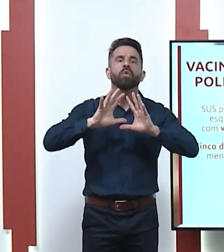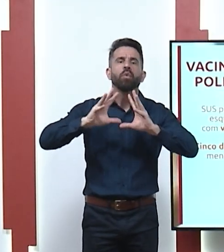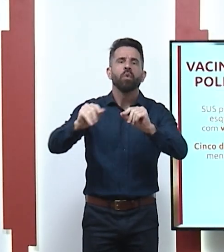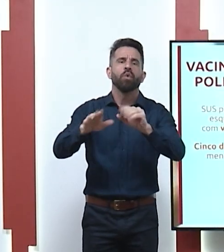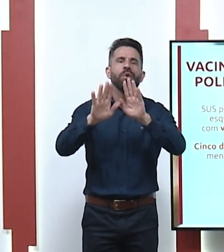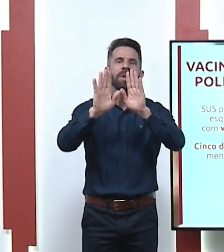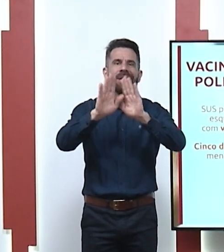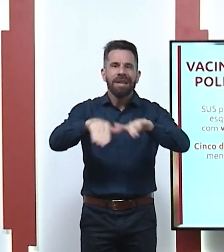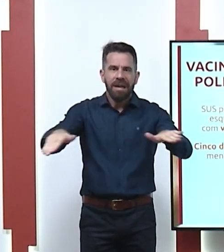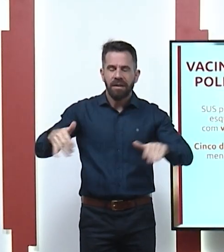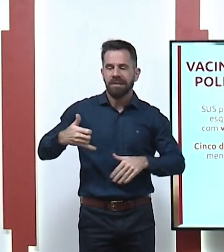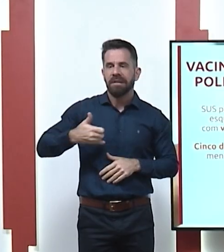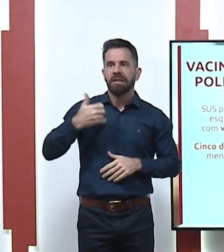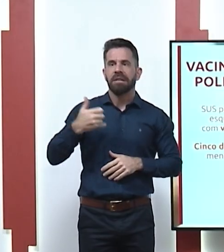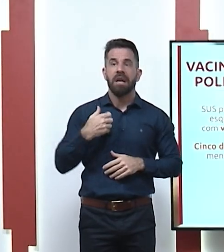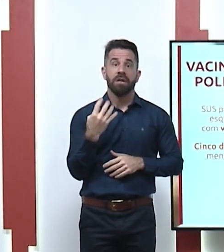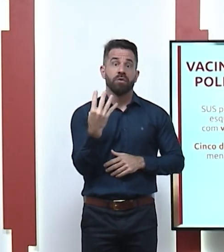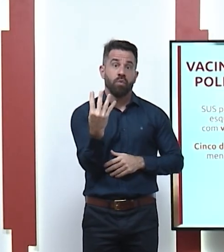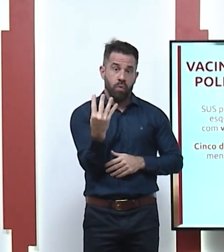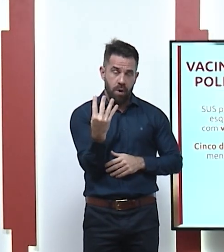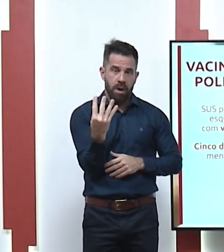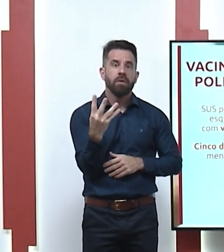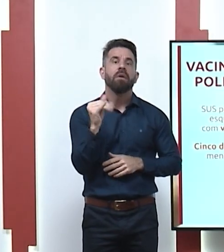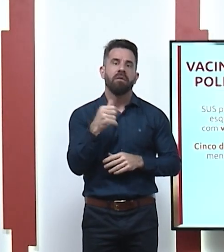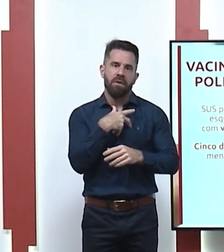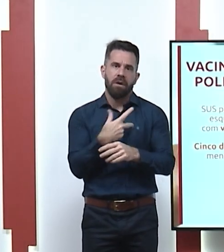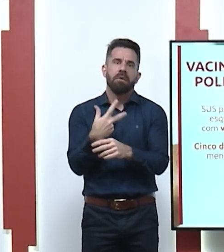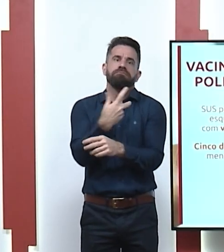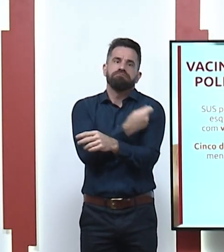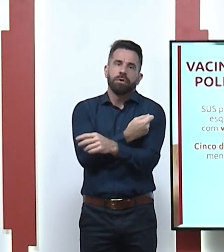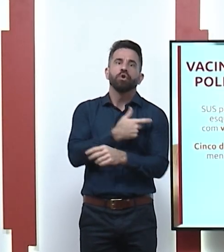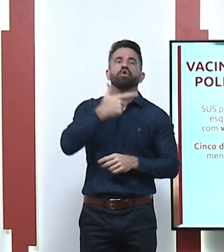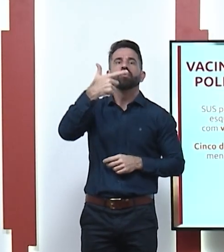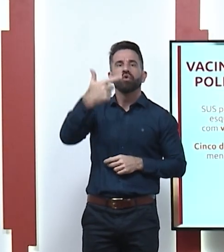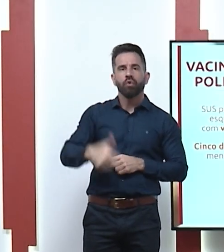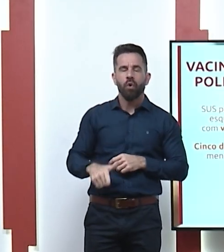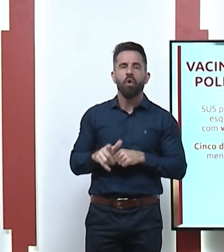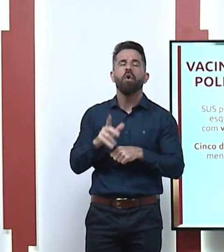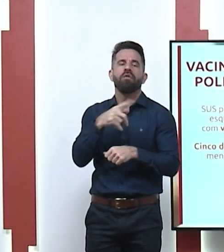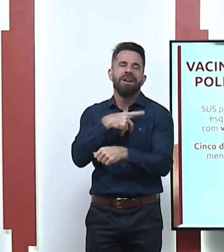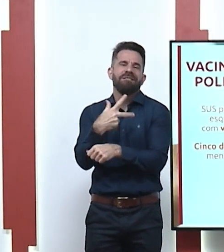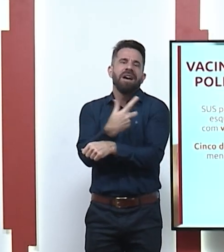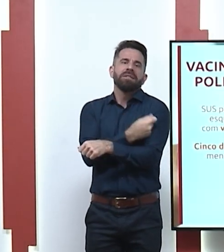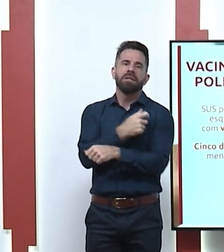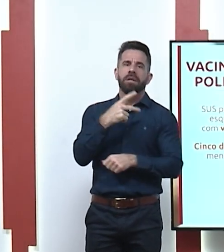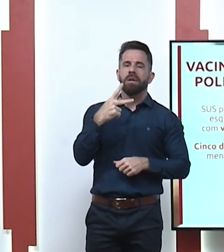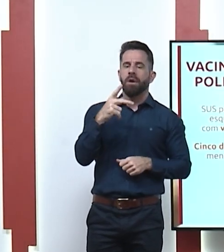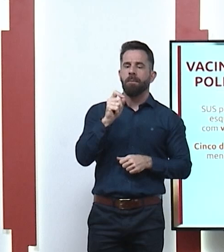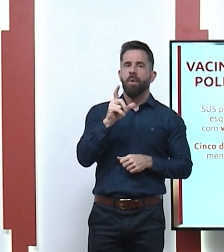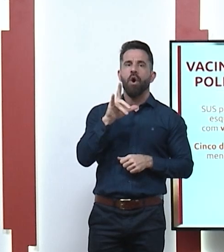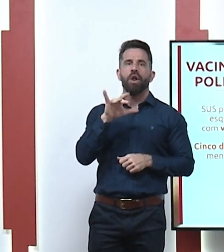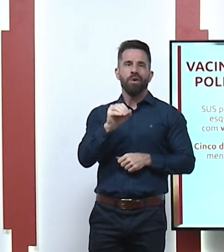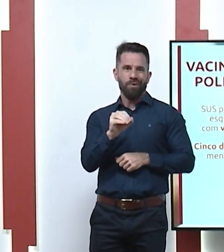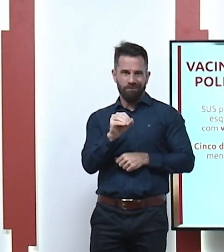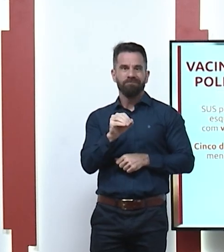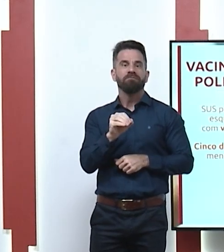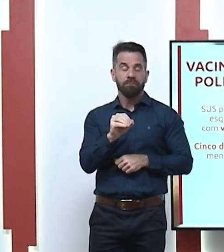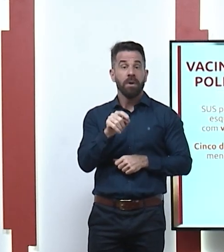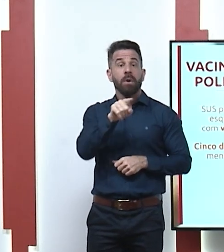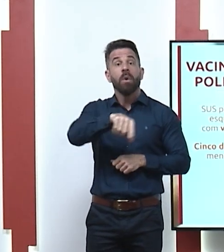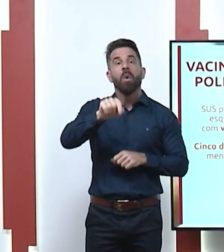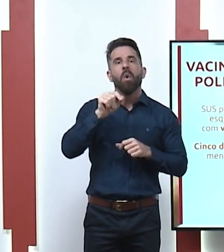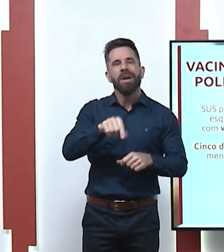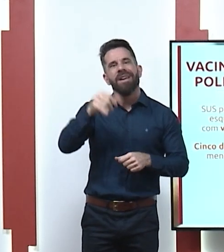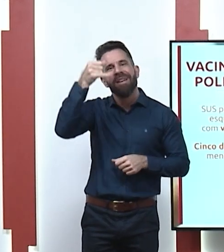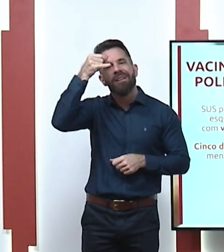4 anos vão receber mais uma dose de reforço da vacina contra a poliomielite, que evita a